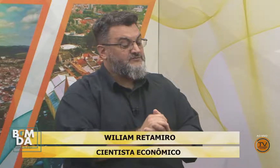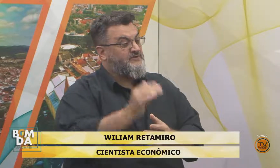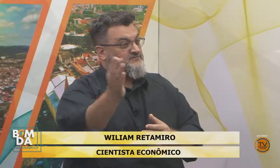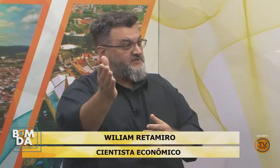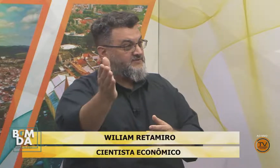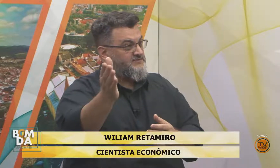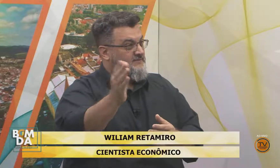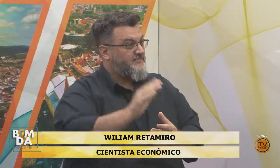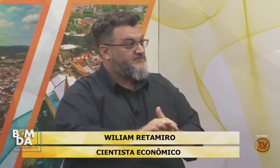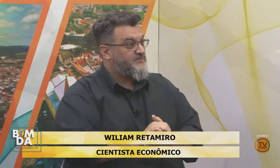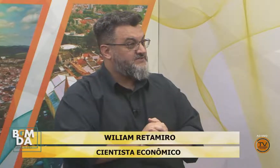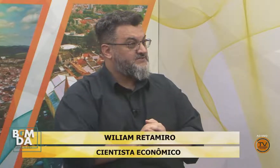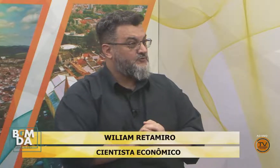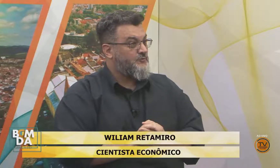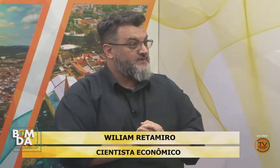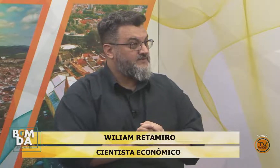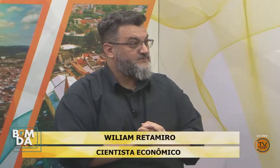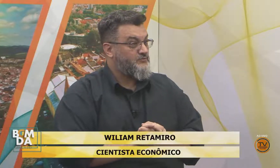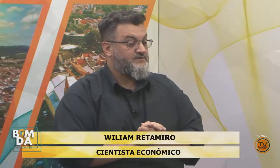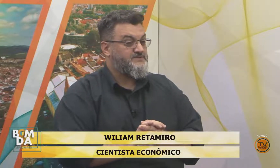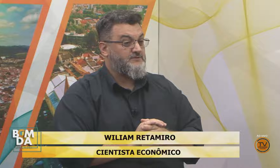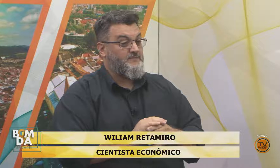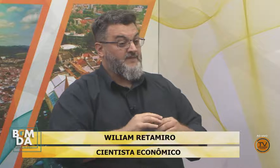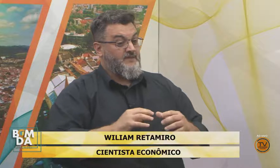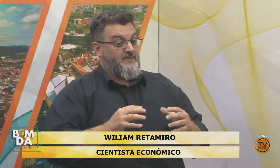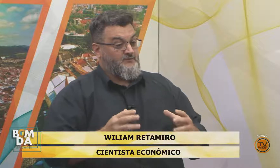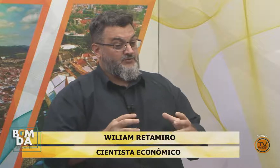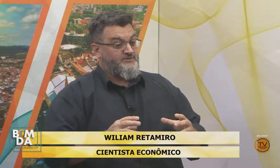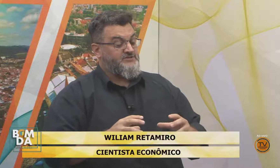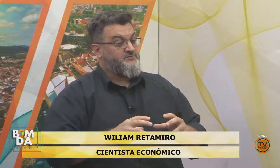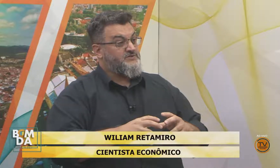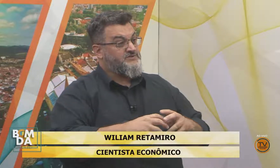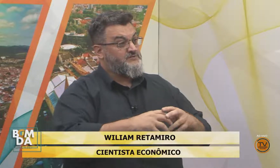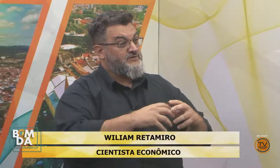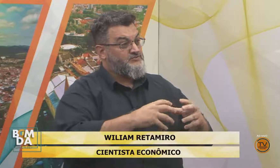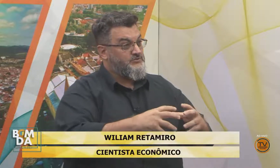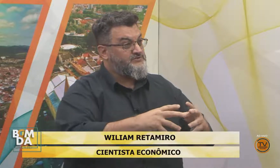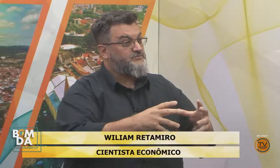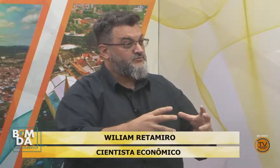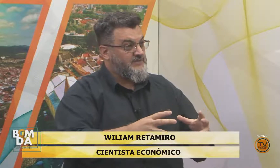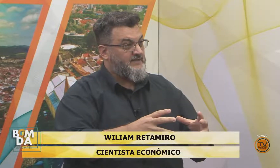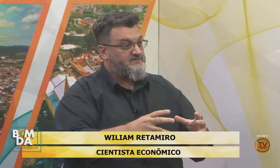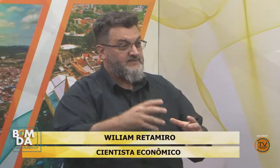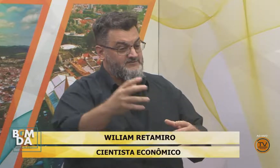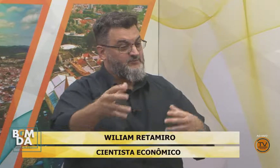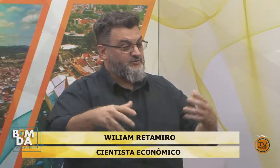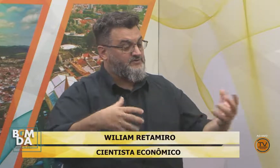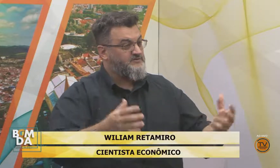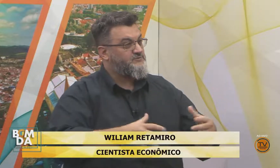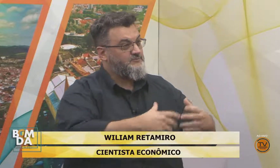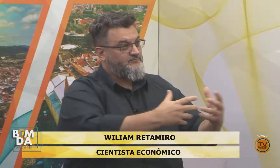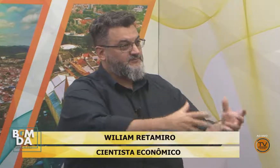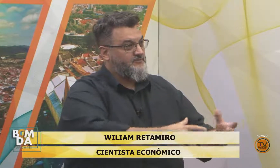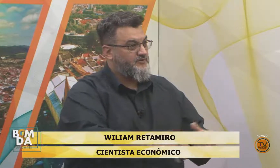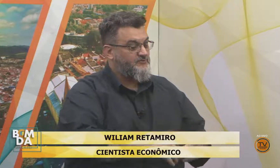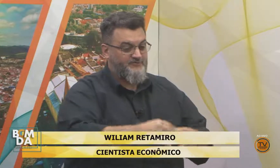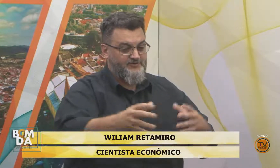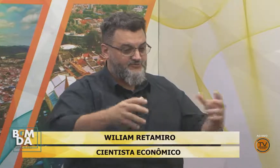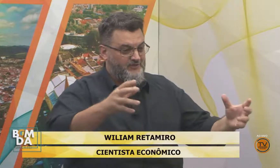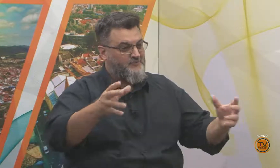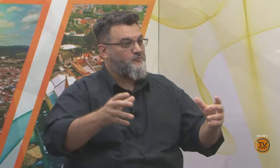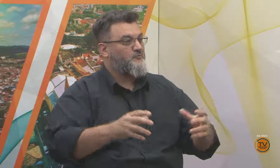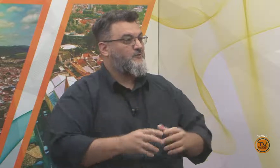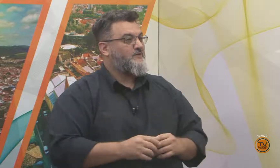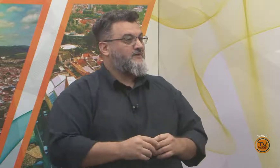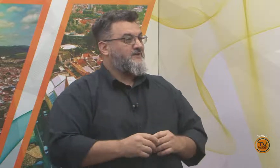comentou da questão das feiras, né, das feiras de economia que estão acontecendo. É importantíssimo que sejam ações estruturadas, né? São importantes, sempre que eu